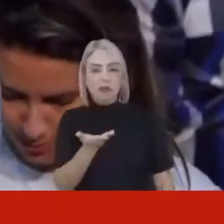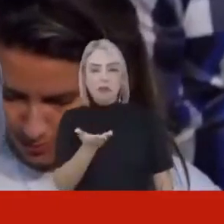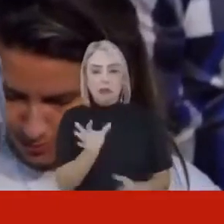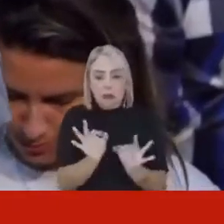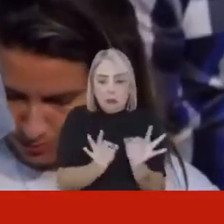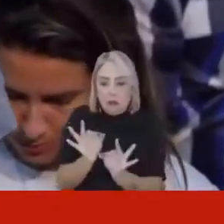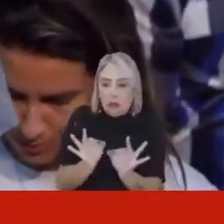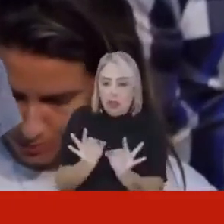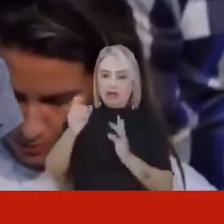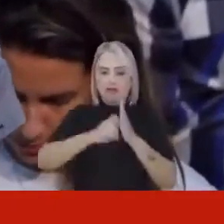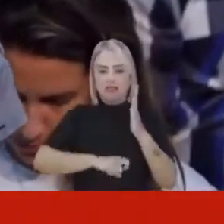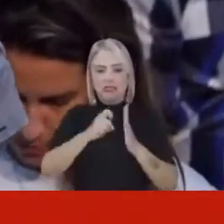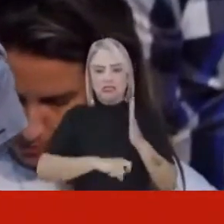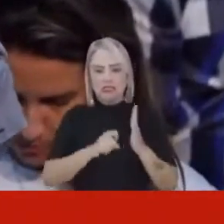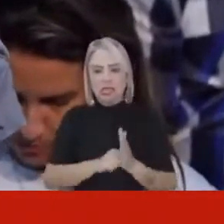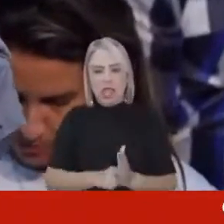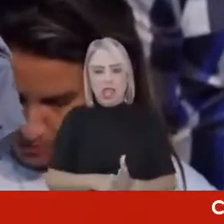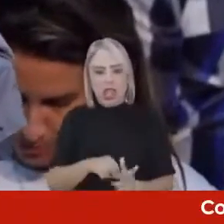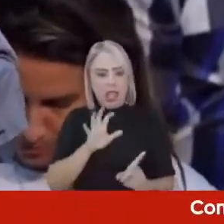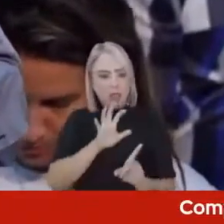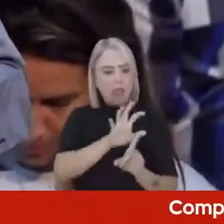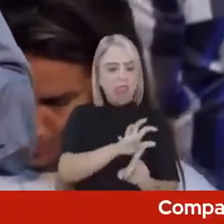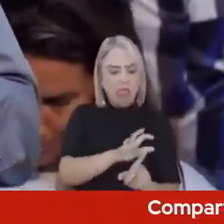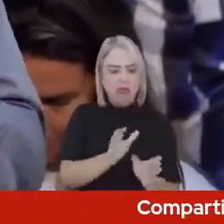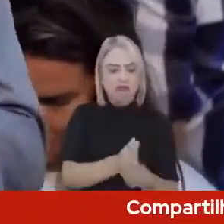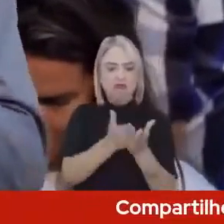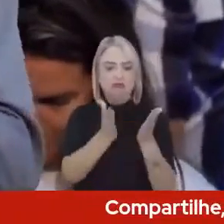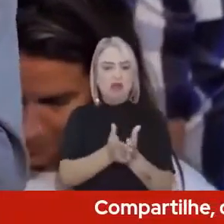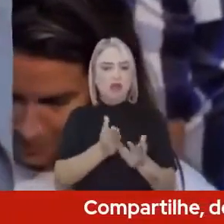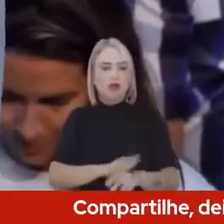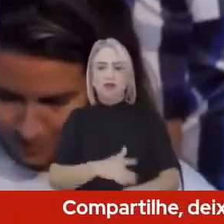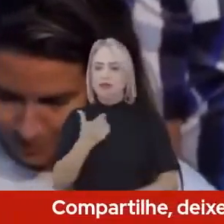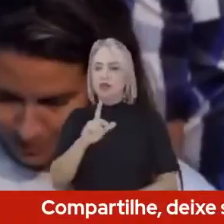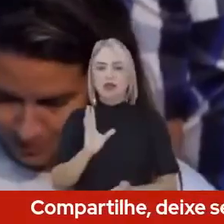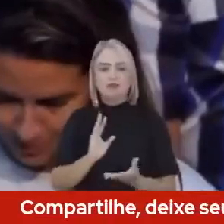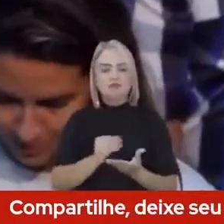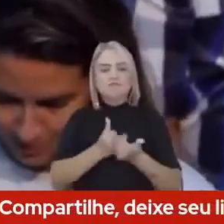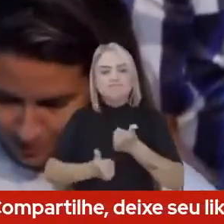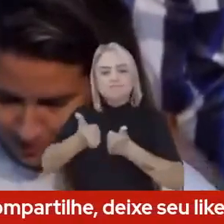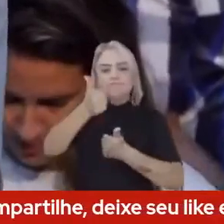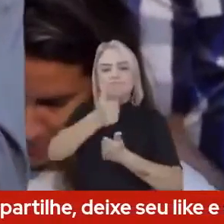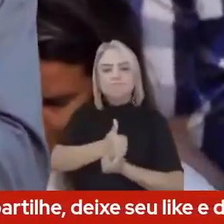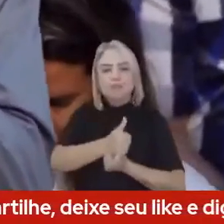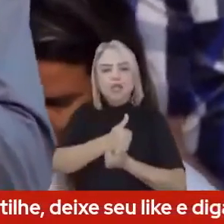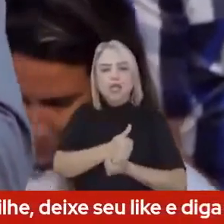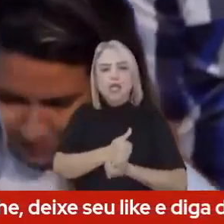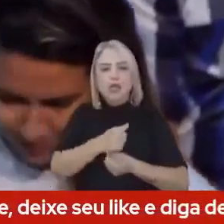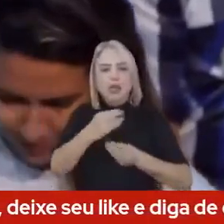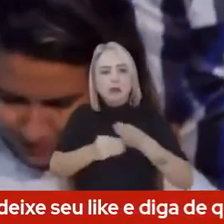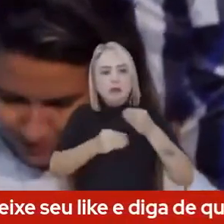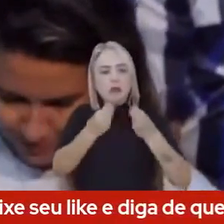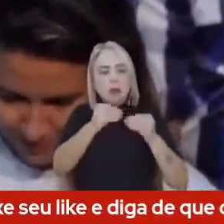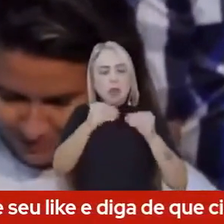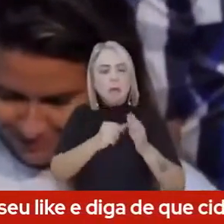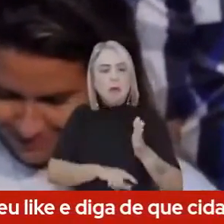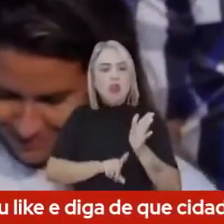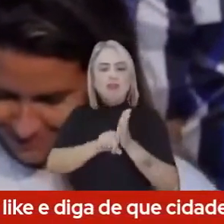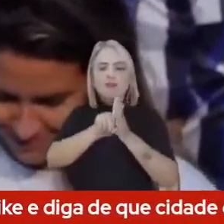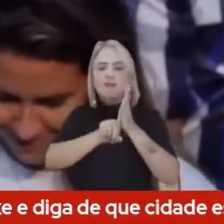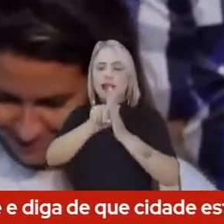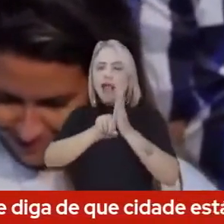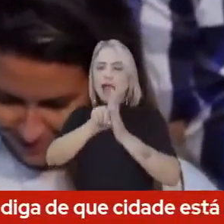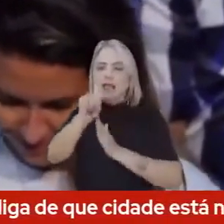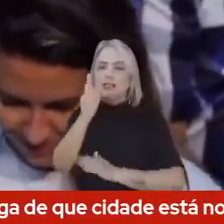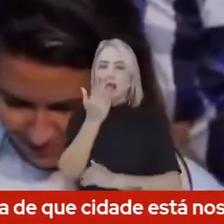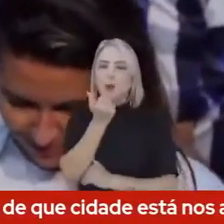em cima do mais pobre. Não repõe nem a inflação, porque a inflação de alimento,